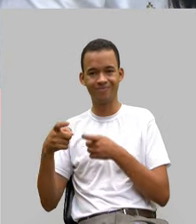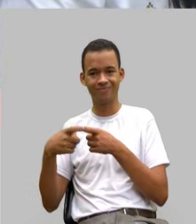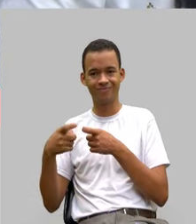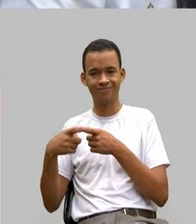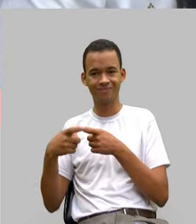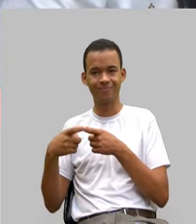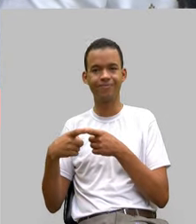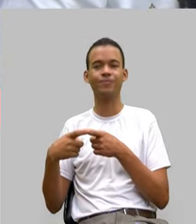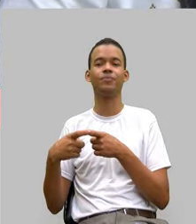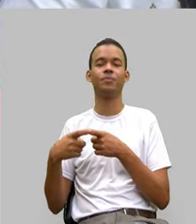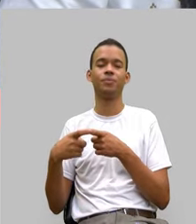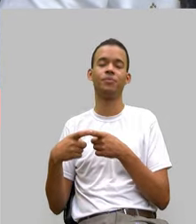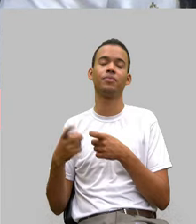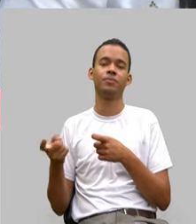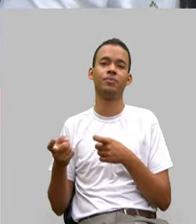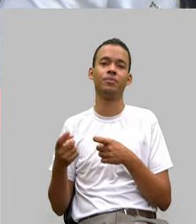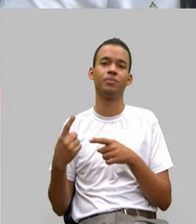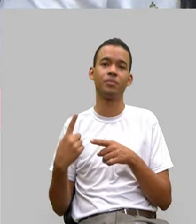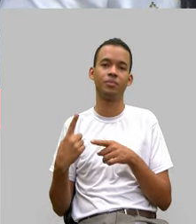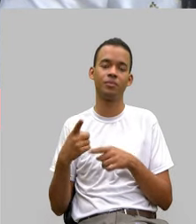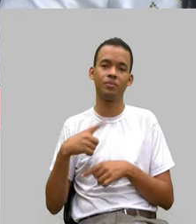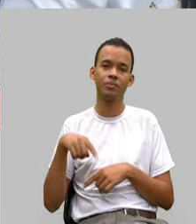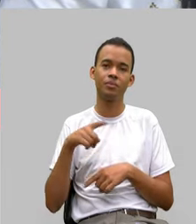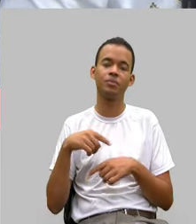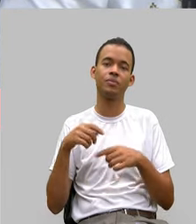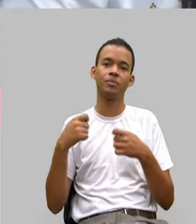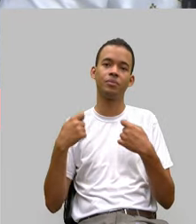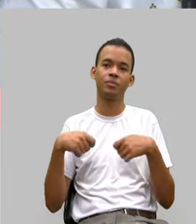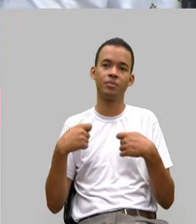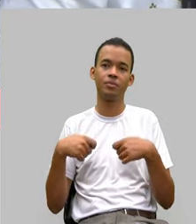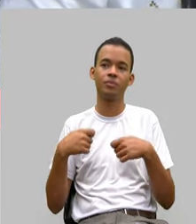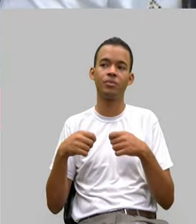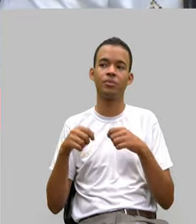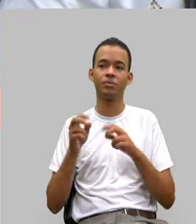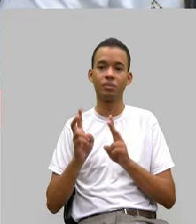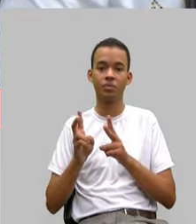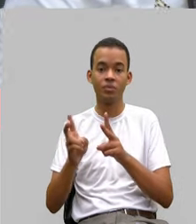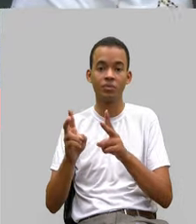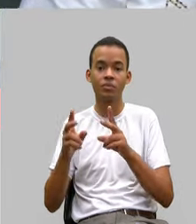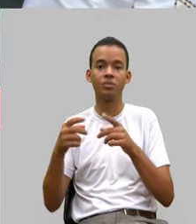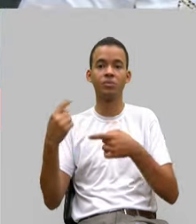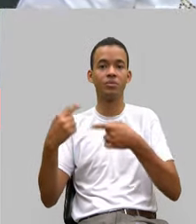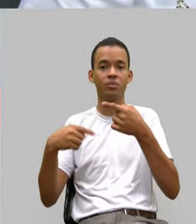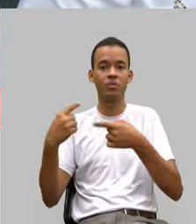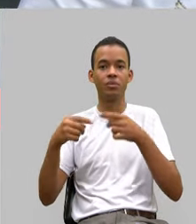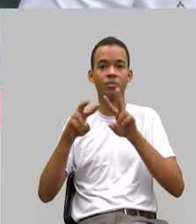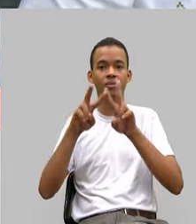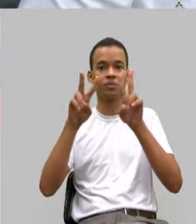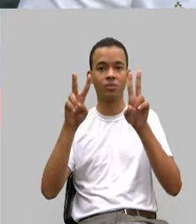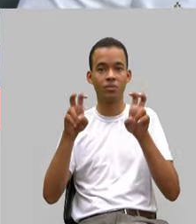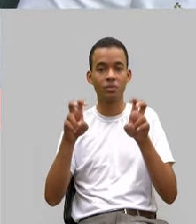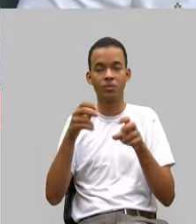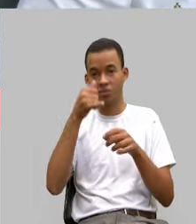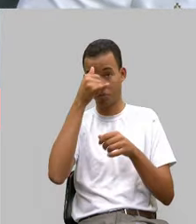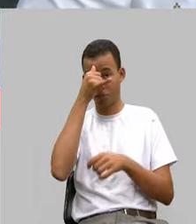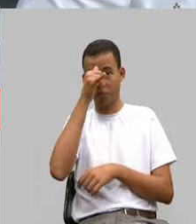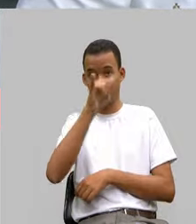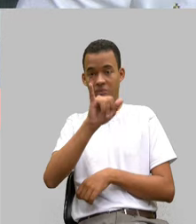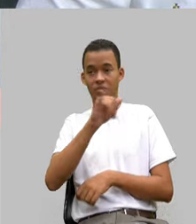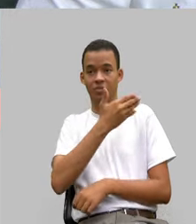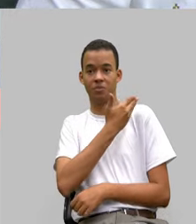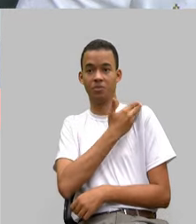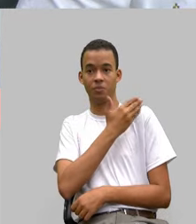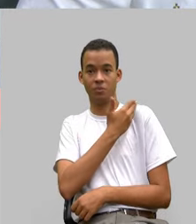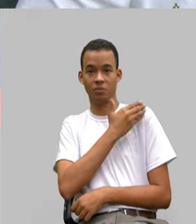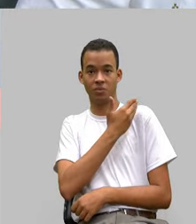nunca nos furarmos discutirmos esse assunto em função de certos preconceitos de pessoas que t a visão